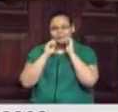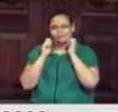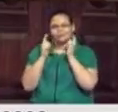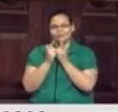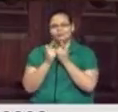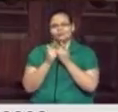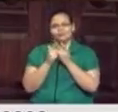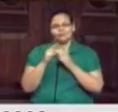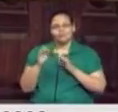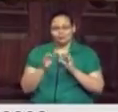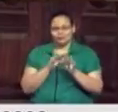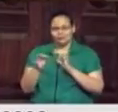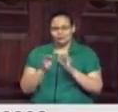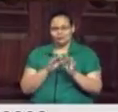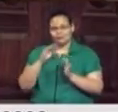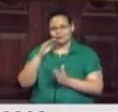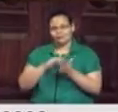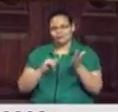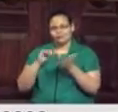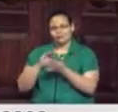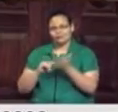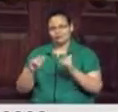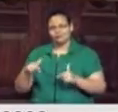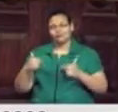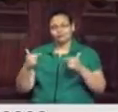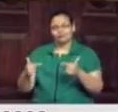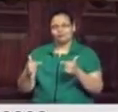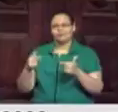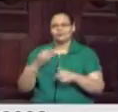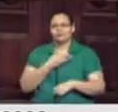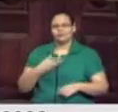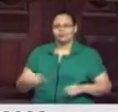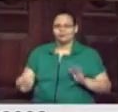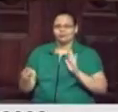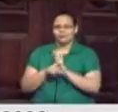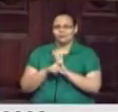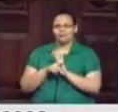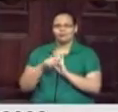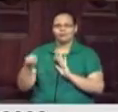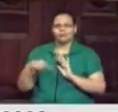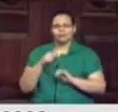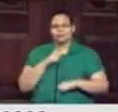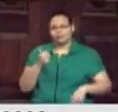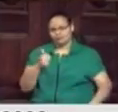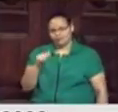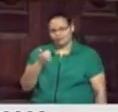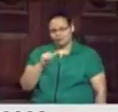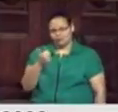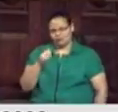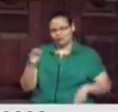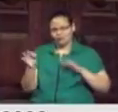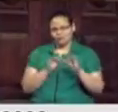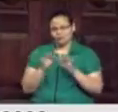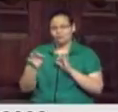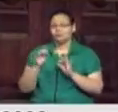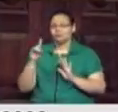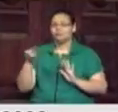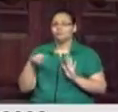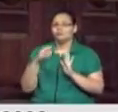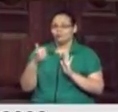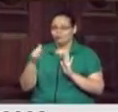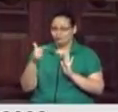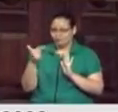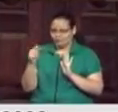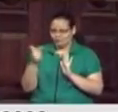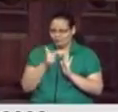Legislativa. Com esse projeto que foi retirado hoje por iniciativa do próprio governo, nós temos 11 projetos dos 22 originais que foram